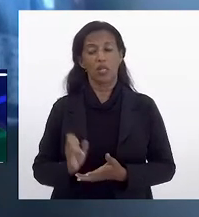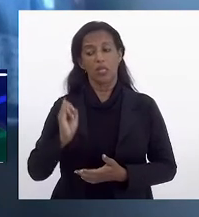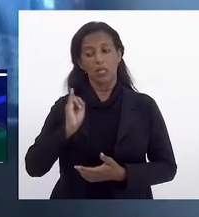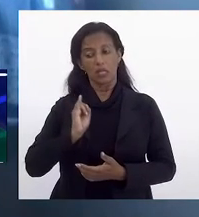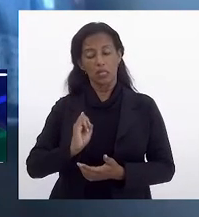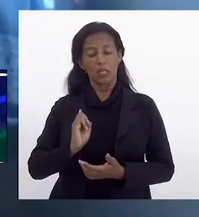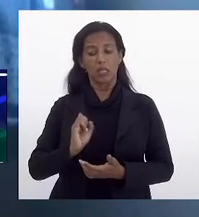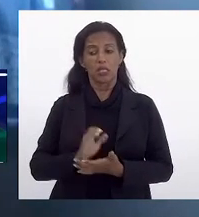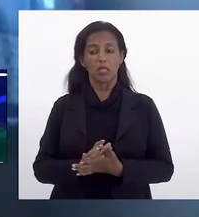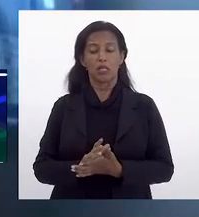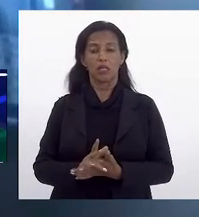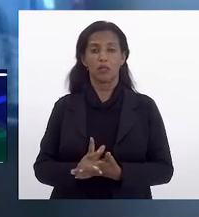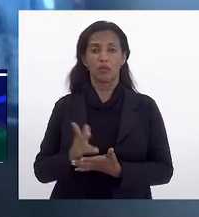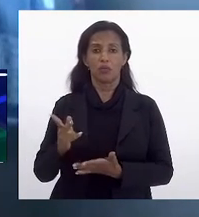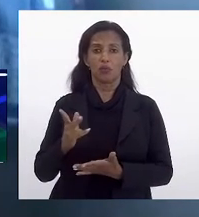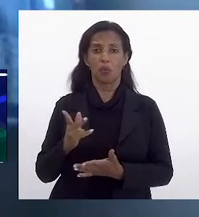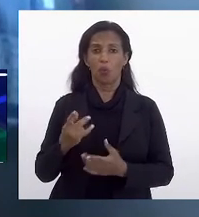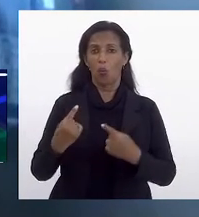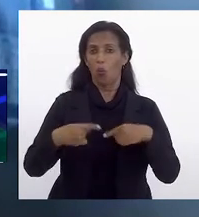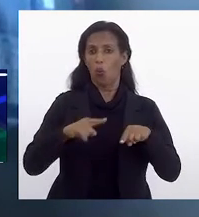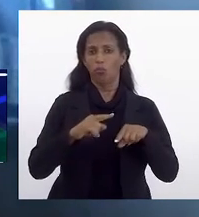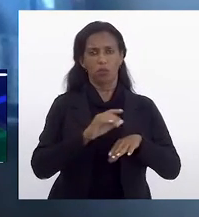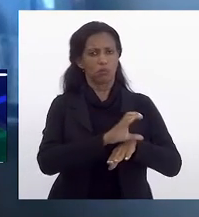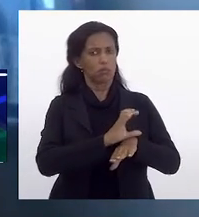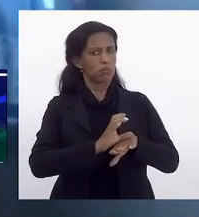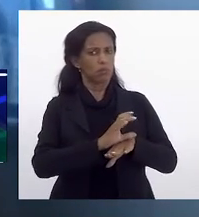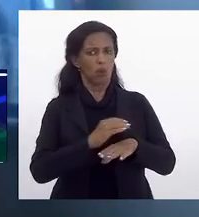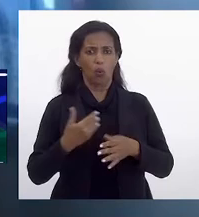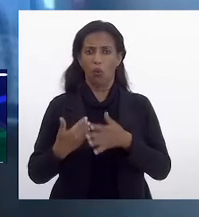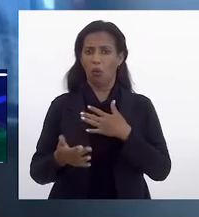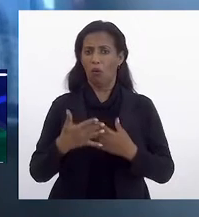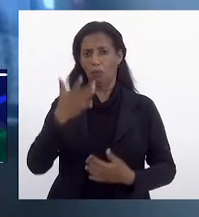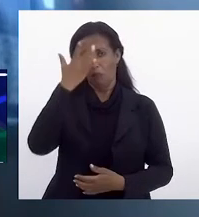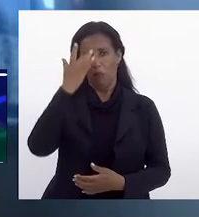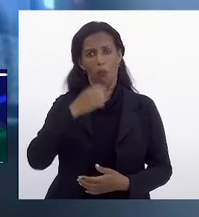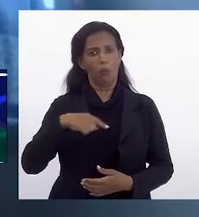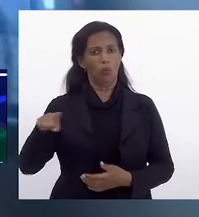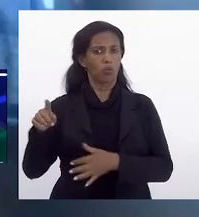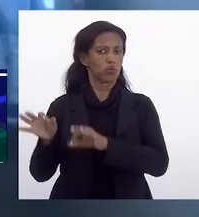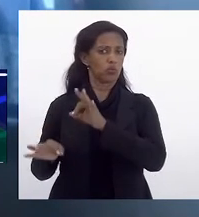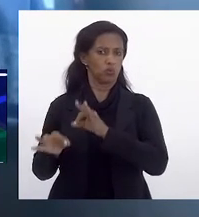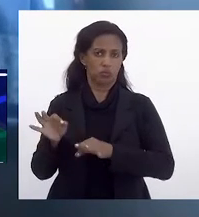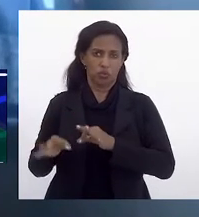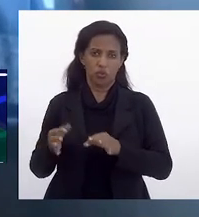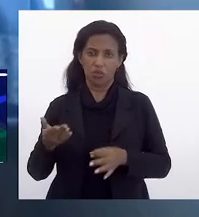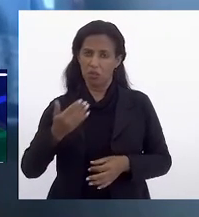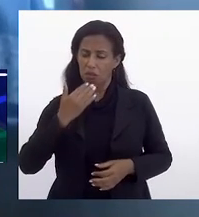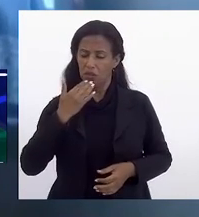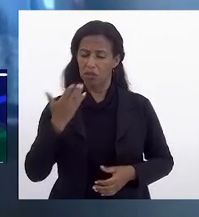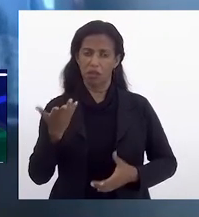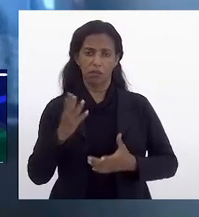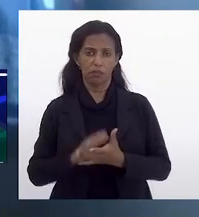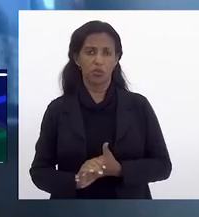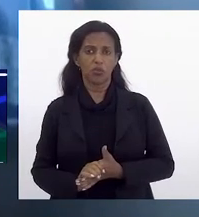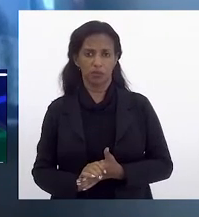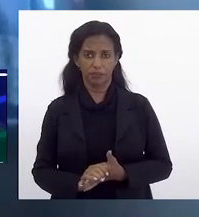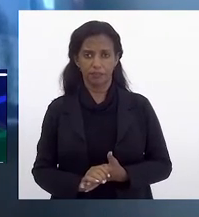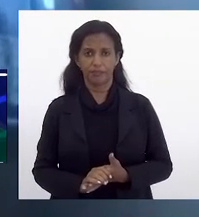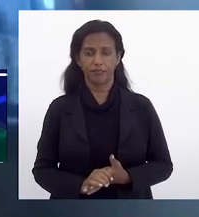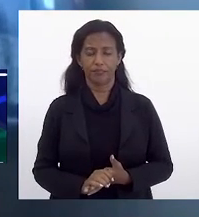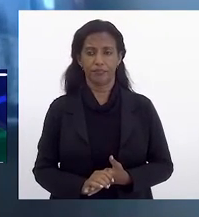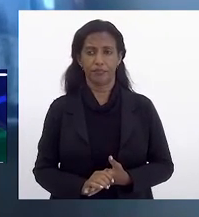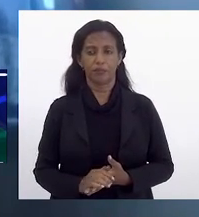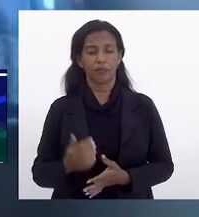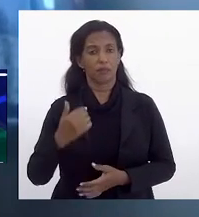tão flagrantemente inconstitucional, qualquer um pode ir para a justiça e pedir a sua inconstitucionalidade.